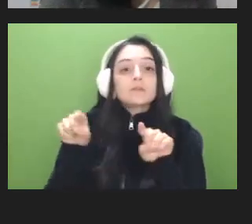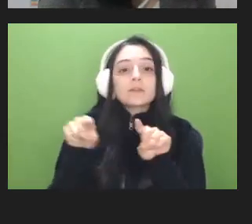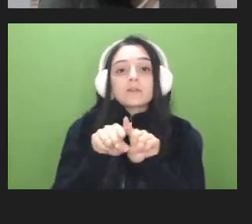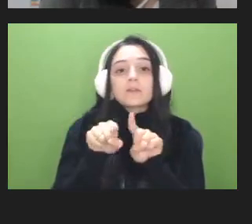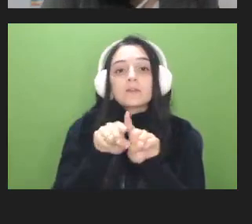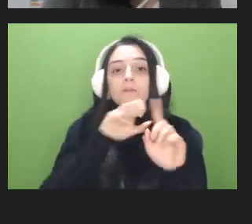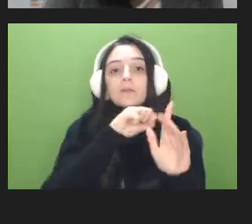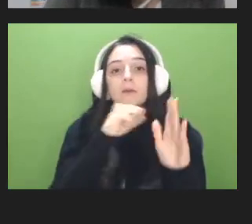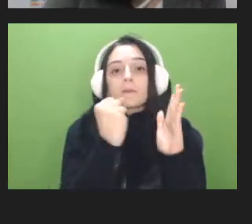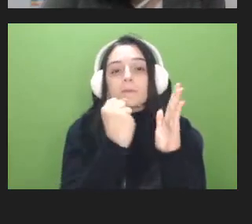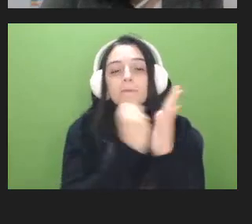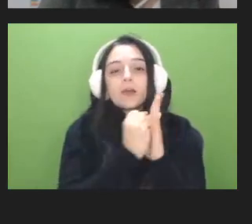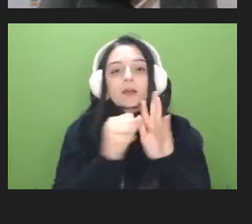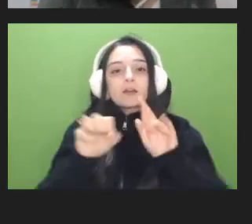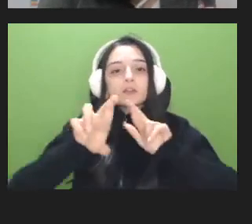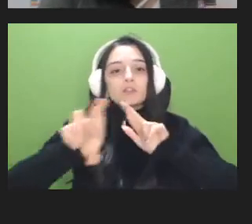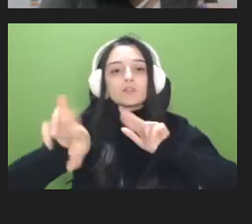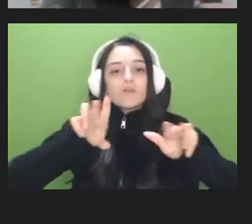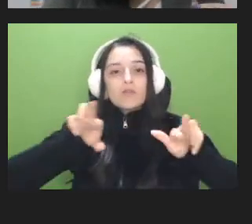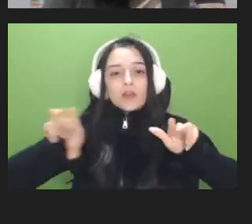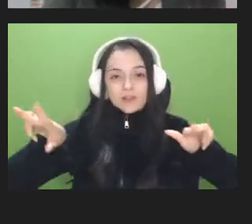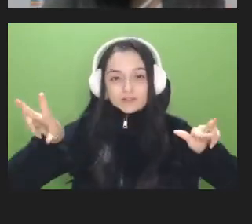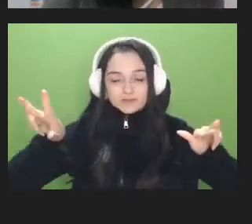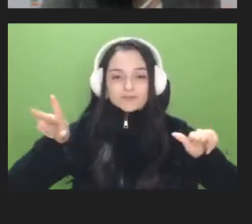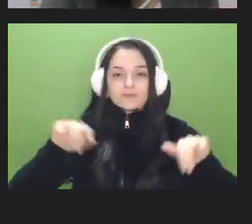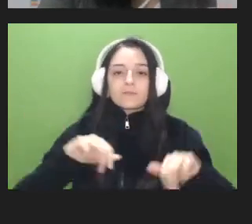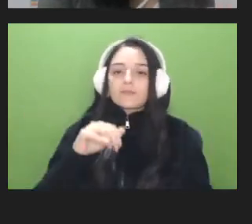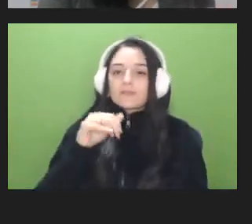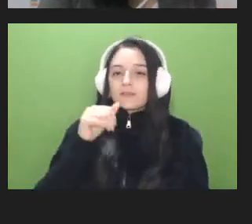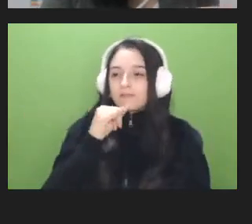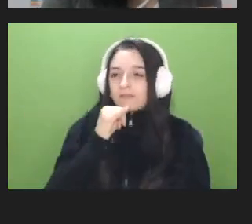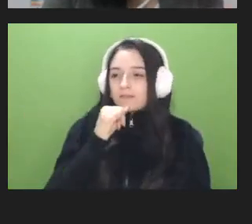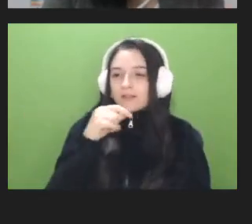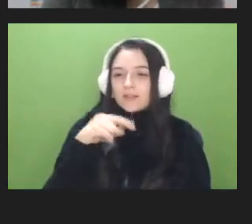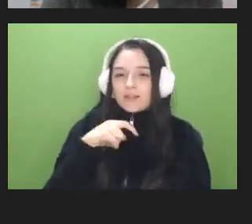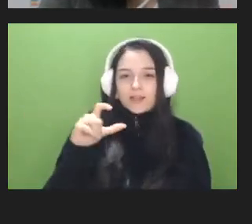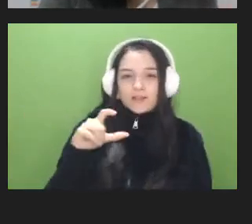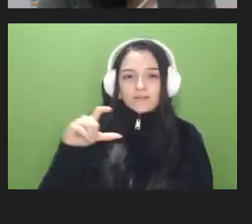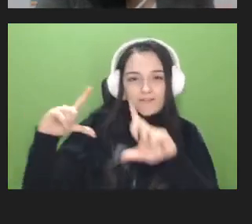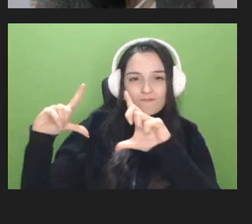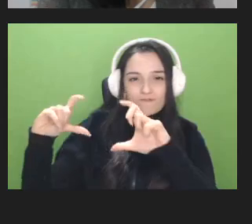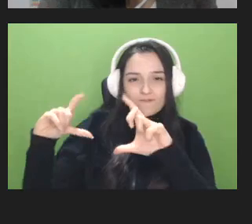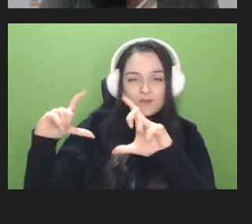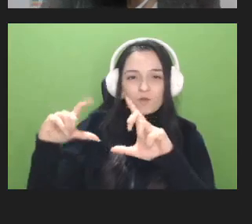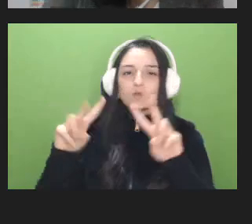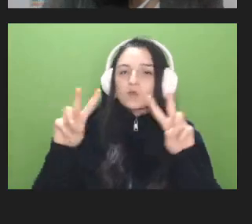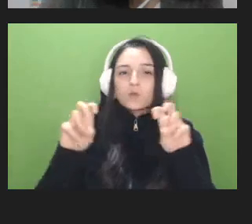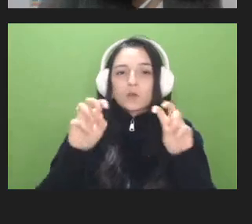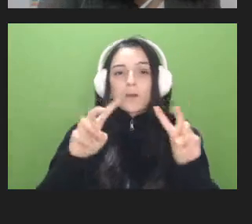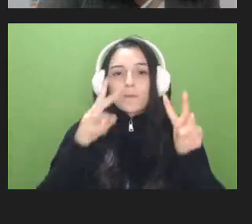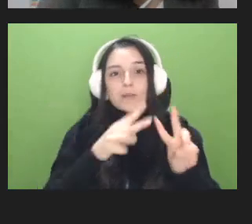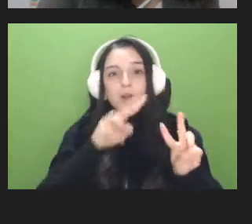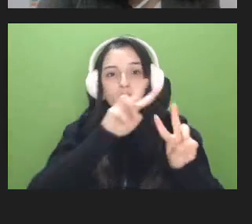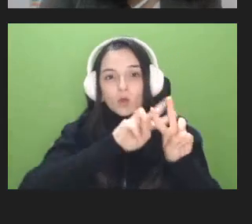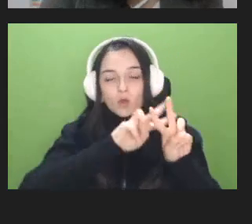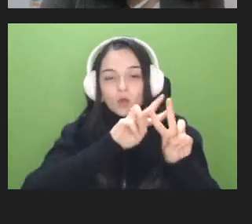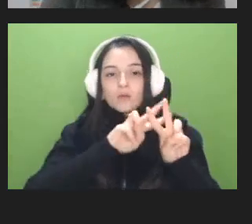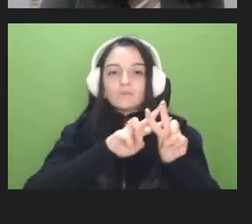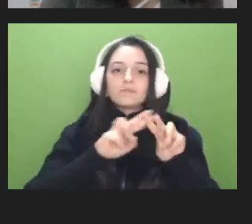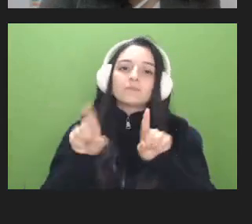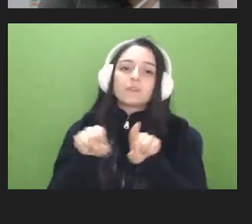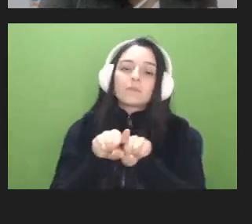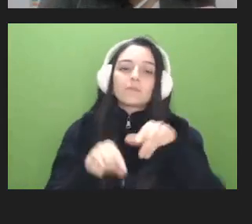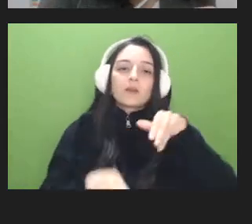diferença. Então, a gente tem a figura, por exemplo, dos manicômios, das prisões e dos conventos, né, que foram